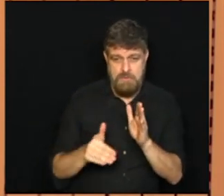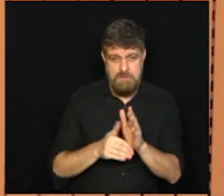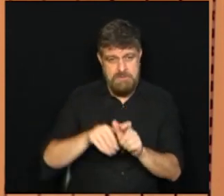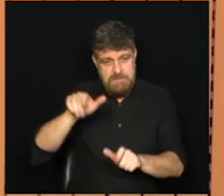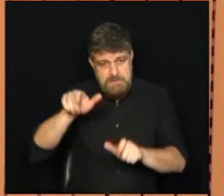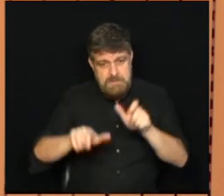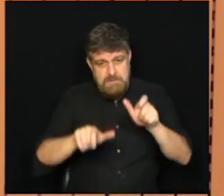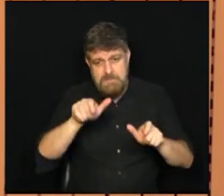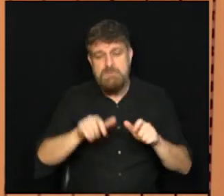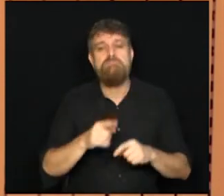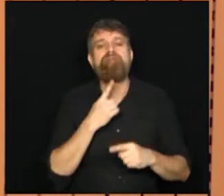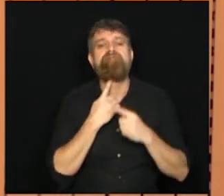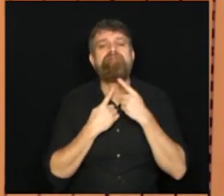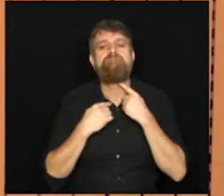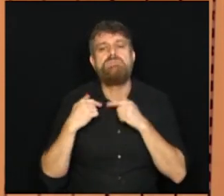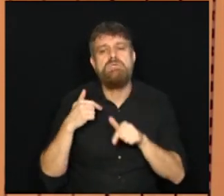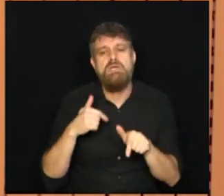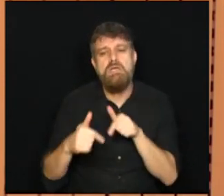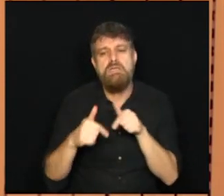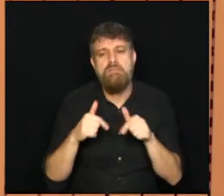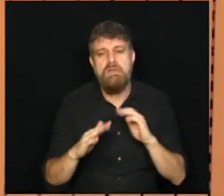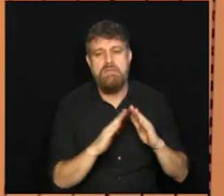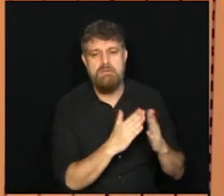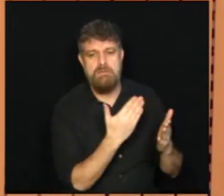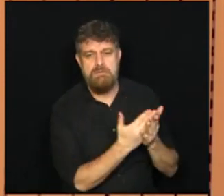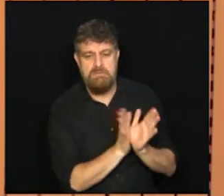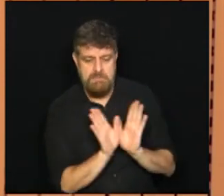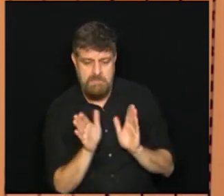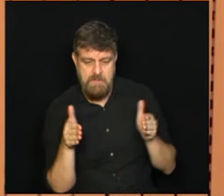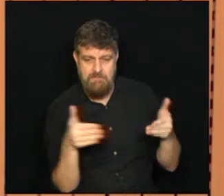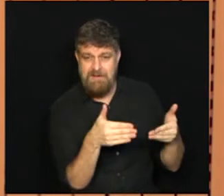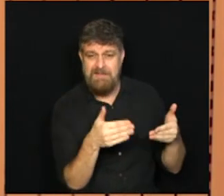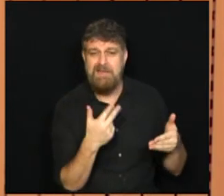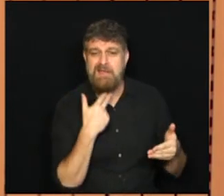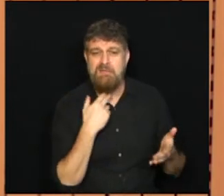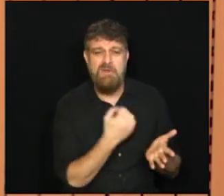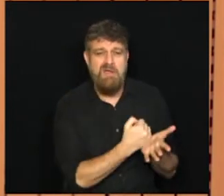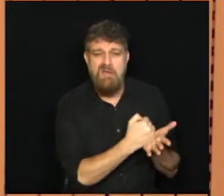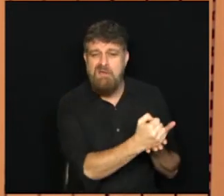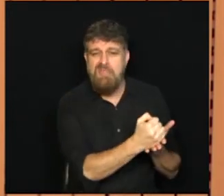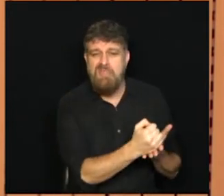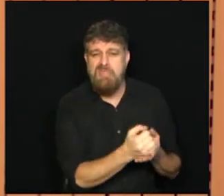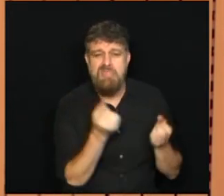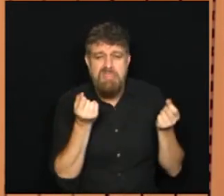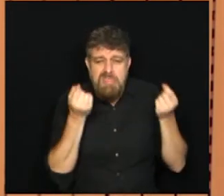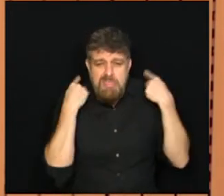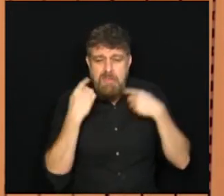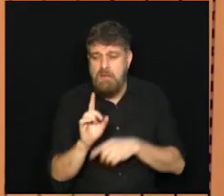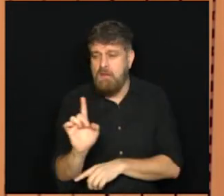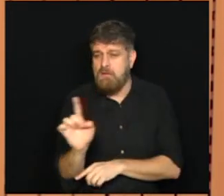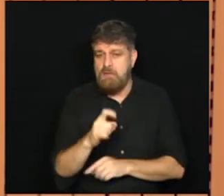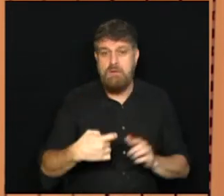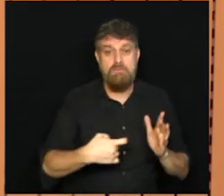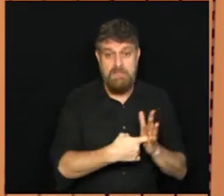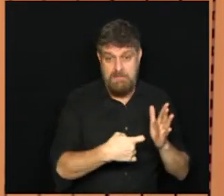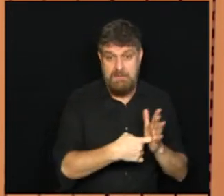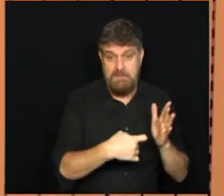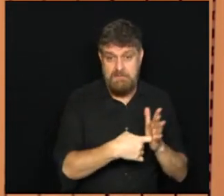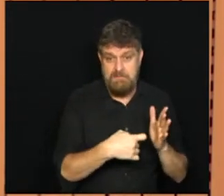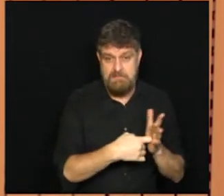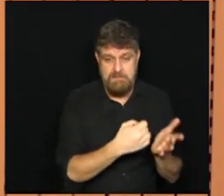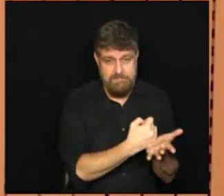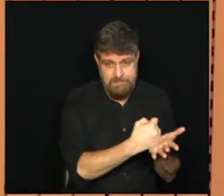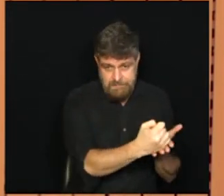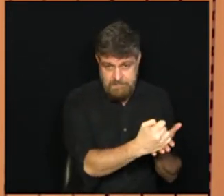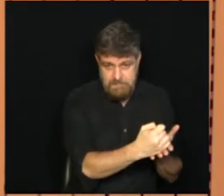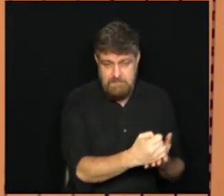está disposto, trabalhando nesse caso, para que isso não acabe, não seja simplesmente uma denúncia, um caso e que ele morra